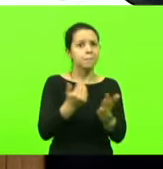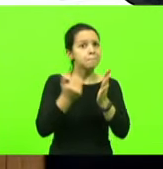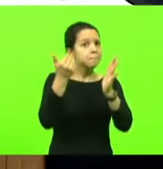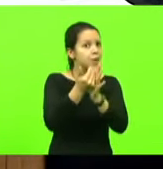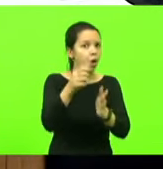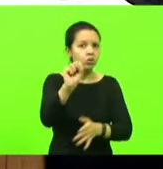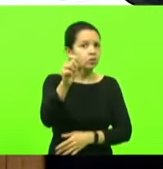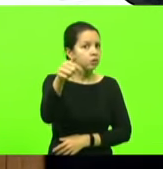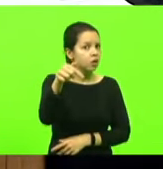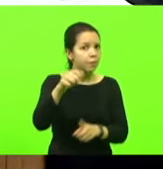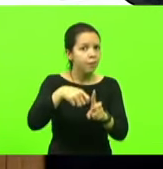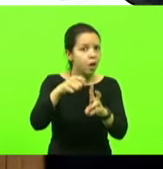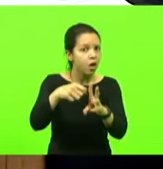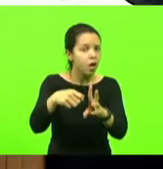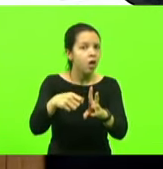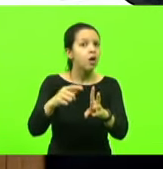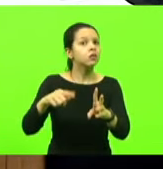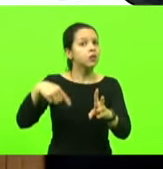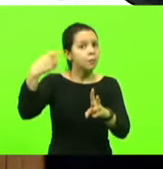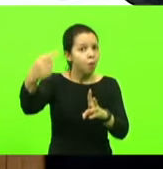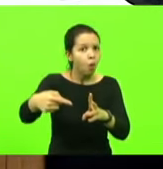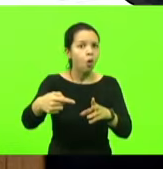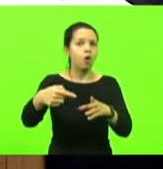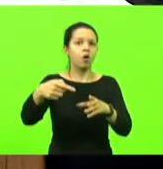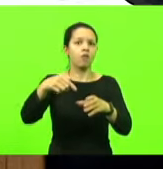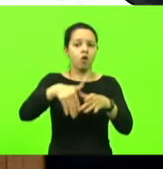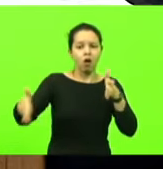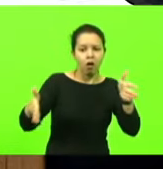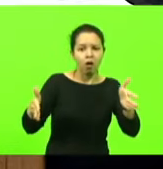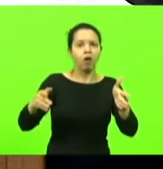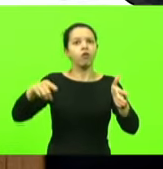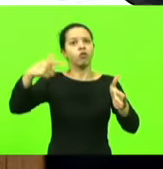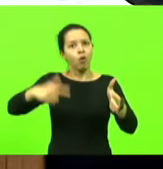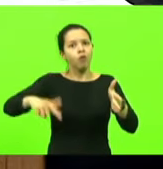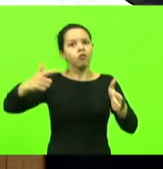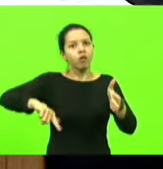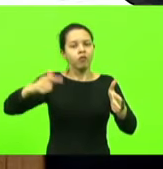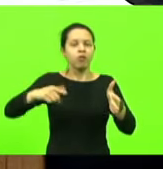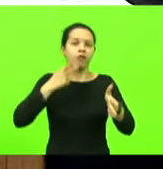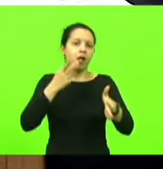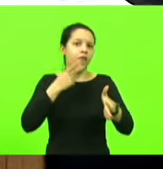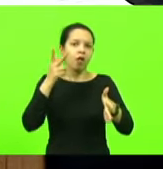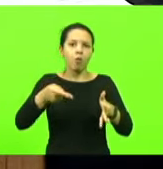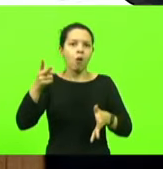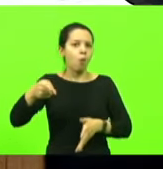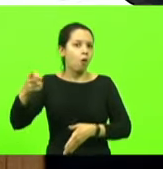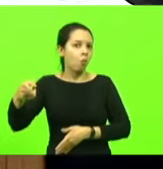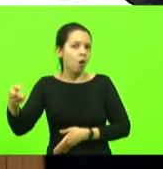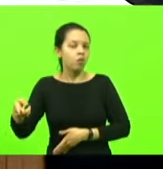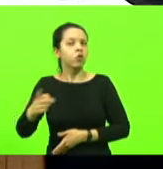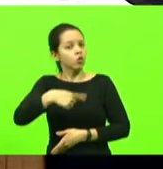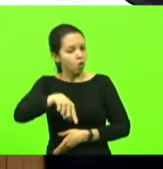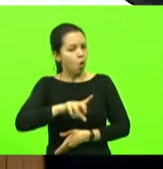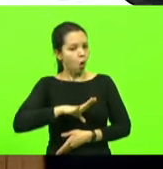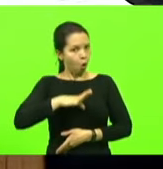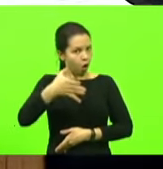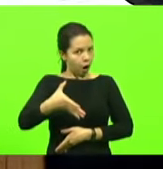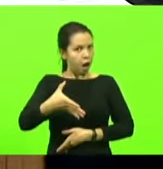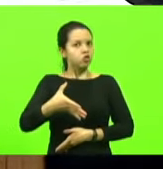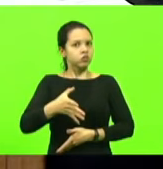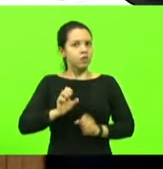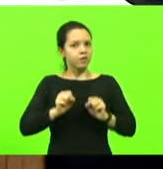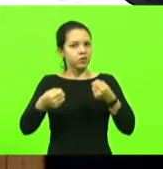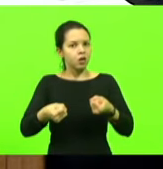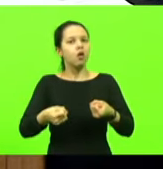e daqui a pouco a próxima legislatura, a outra, vai ficar aqui questionando e cobrando. Então, a mesma coragem de defendermos, temos que ter a coragem